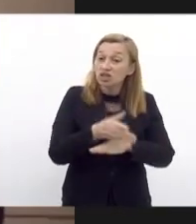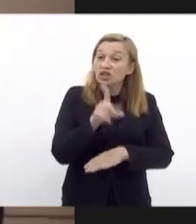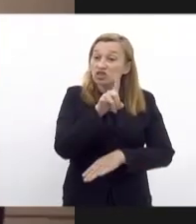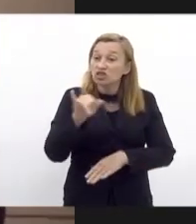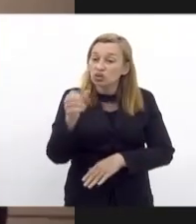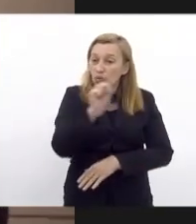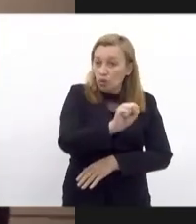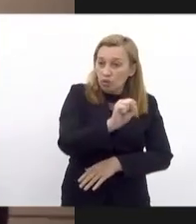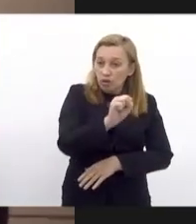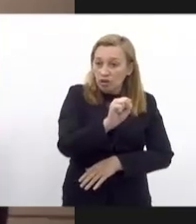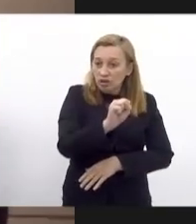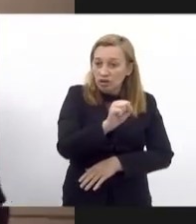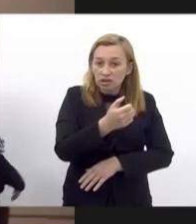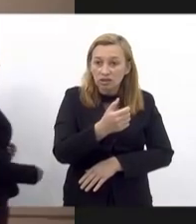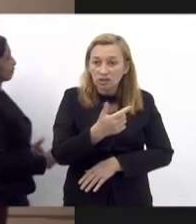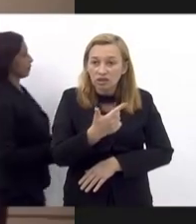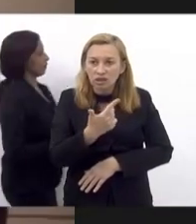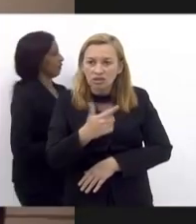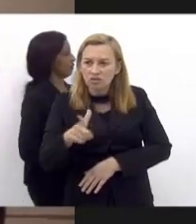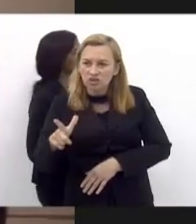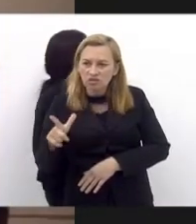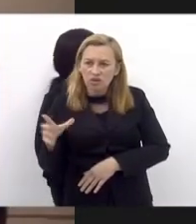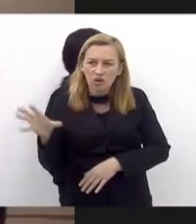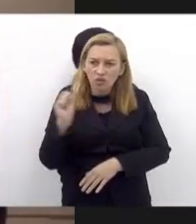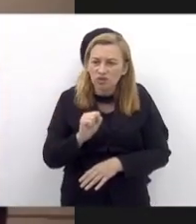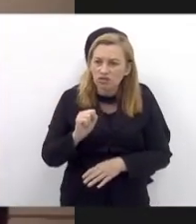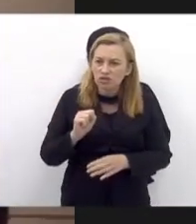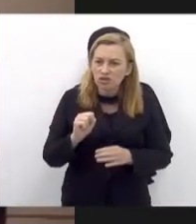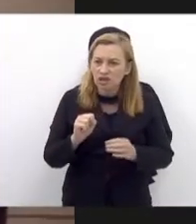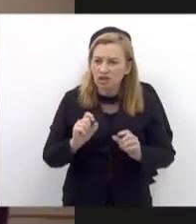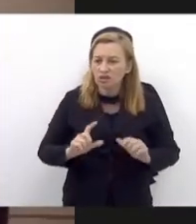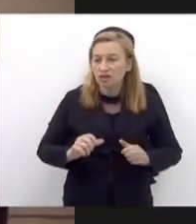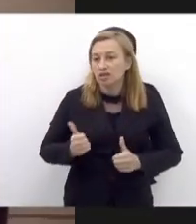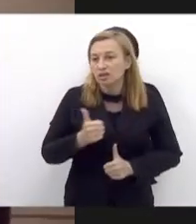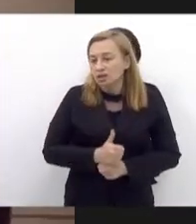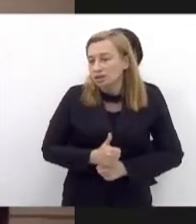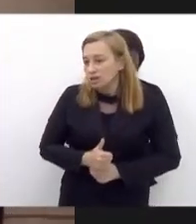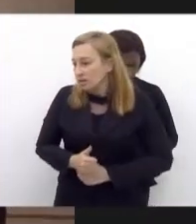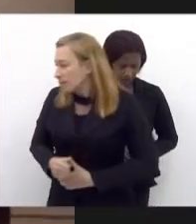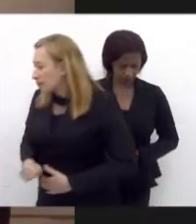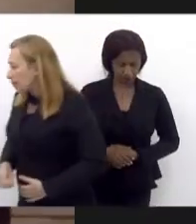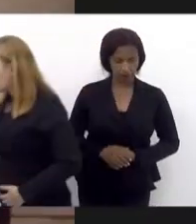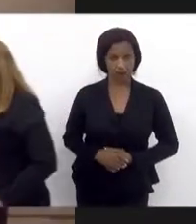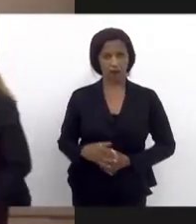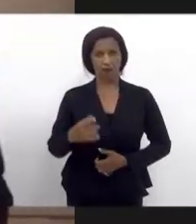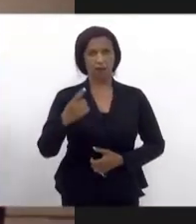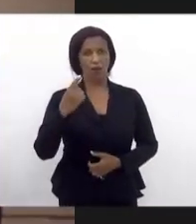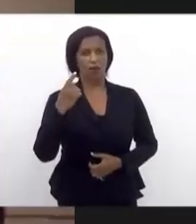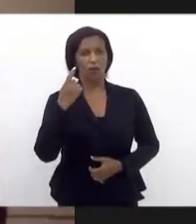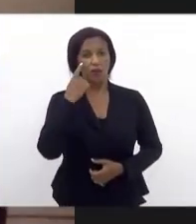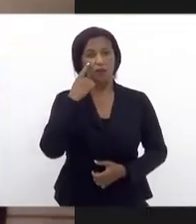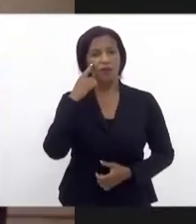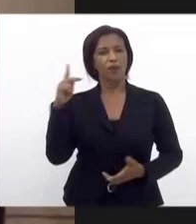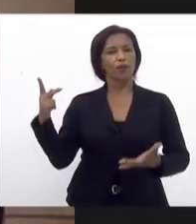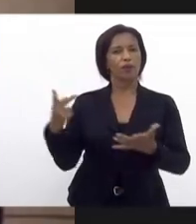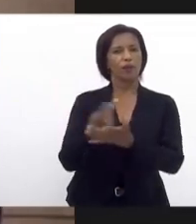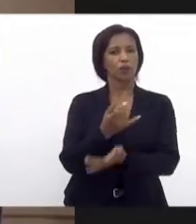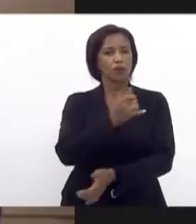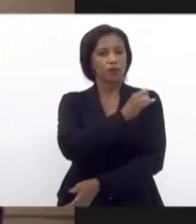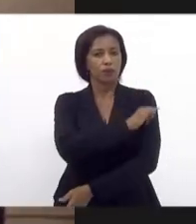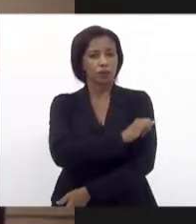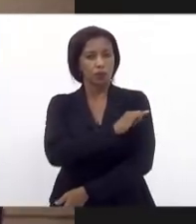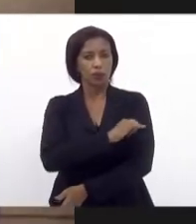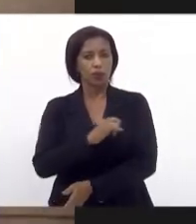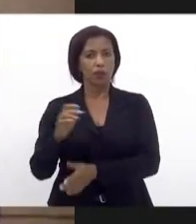8, se não formos ouvidos, se não suspender isso para a gente poder renegociar na mesa, ouvindo o Rio, ouvindo o Estado do Rio de Janeiro,